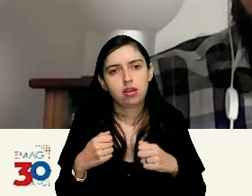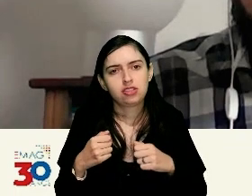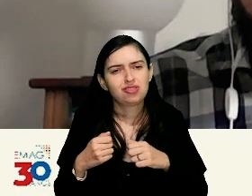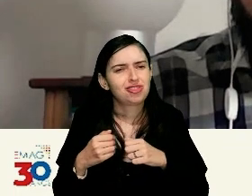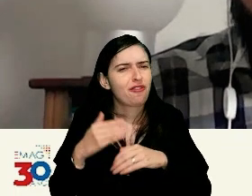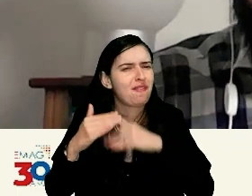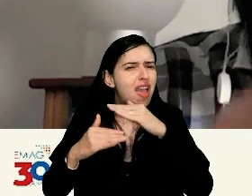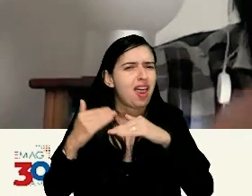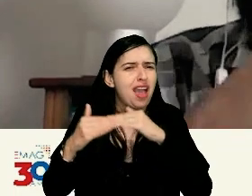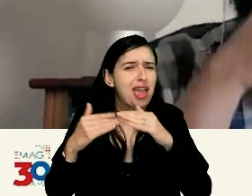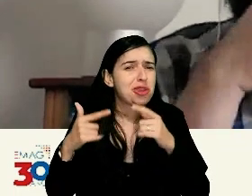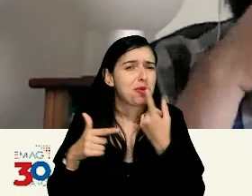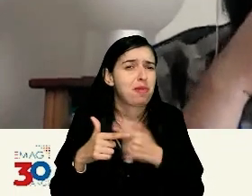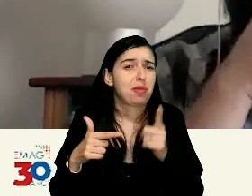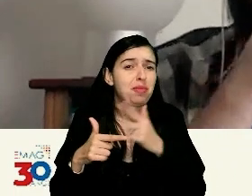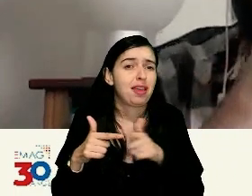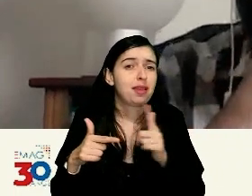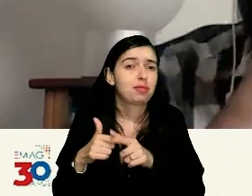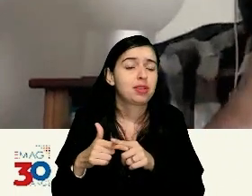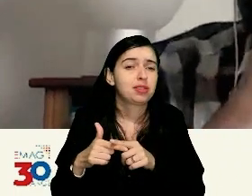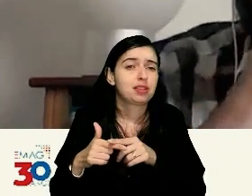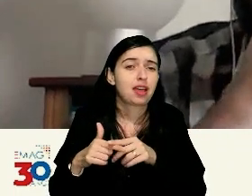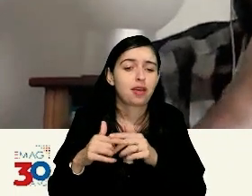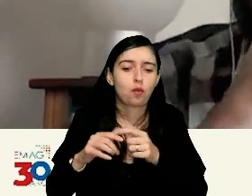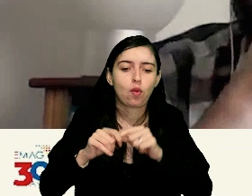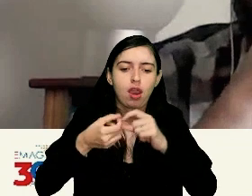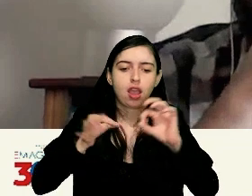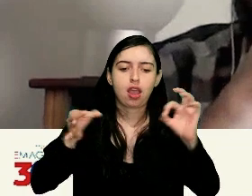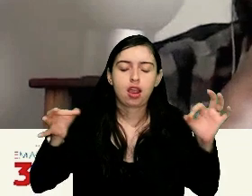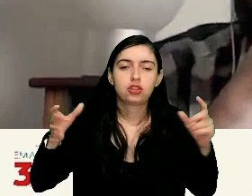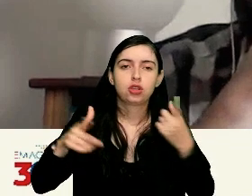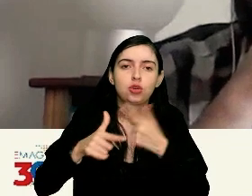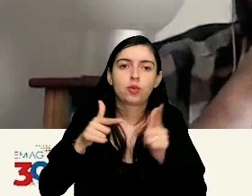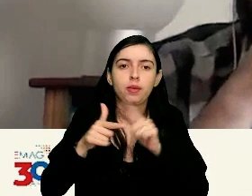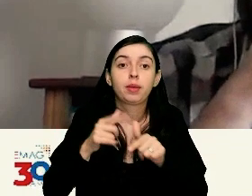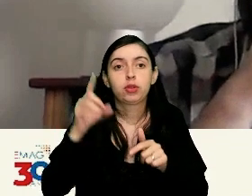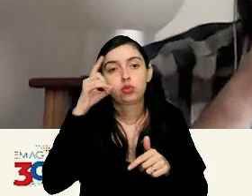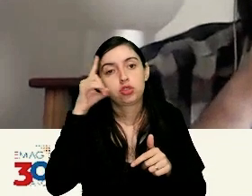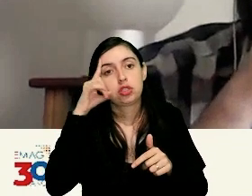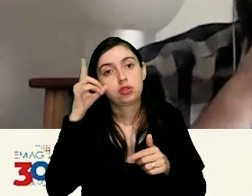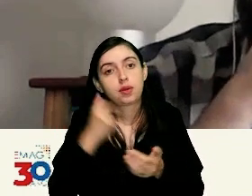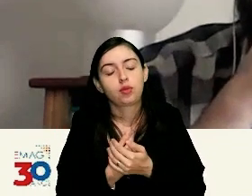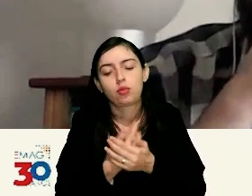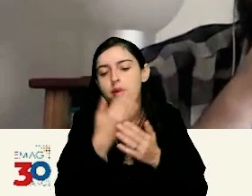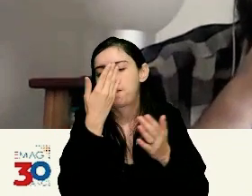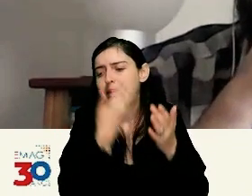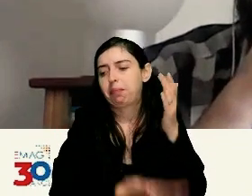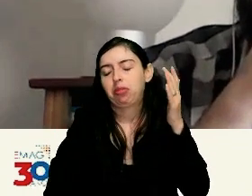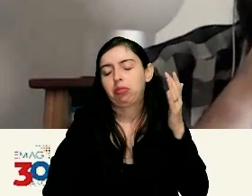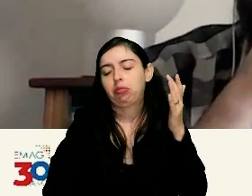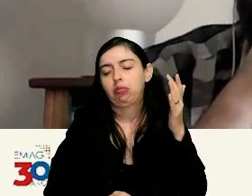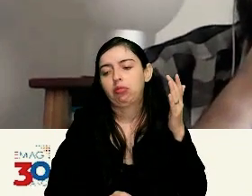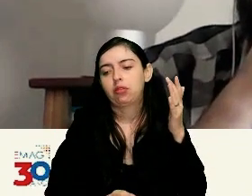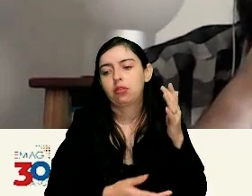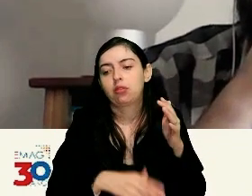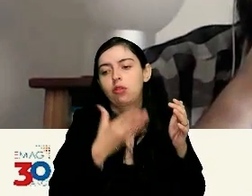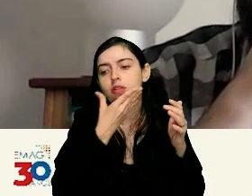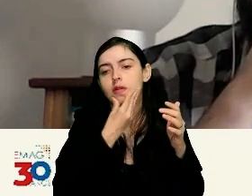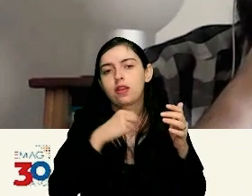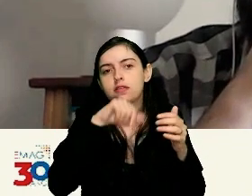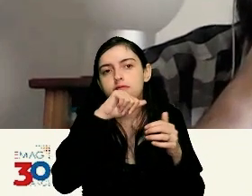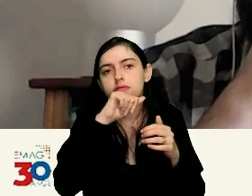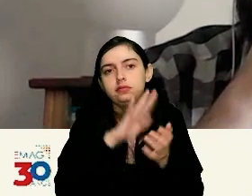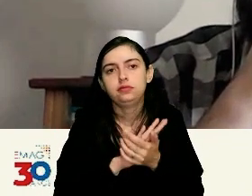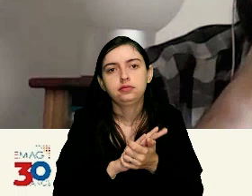problemas que já está desencadeando, que desencadeia no nosso dia a dia. Porque um abandono paterno, ele está relacionado ao